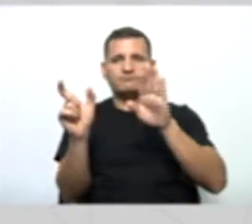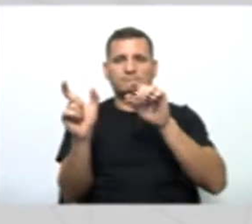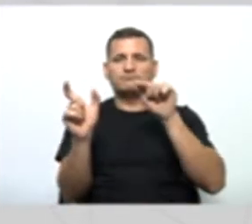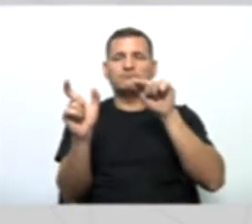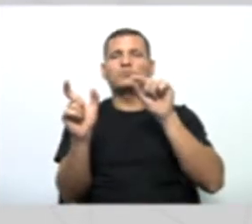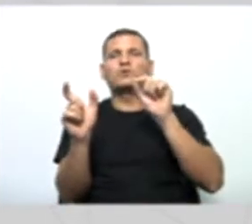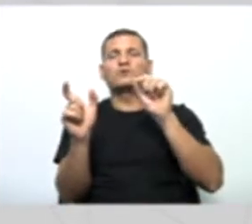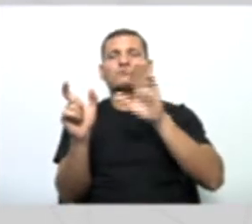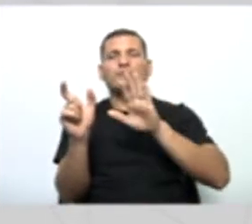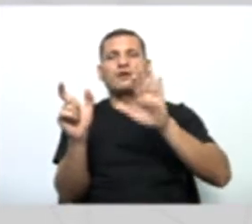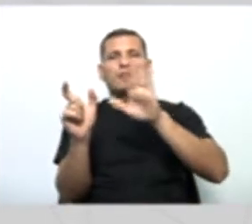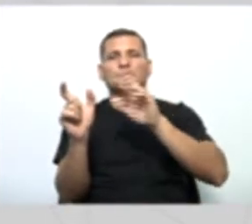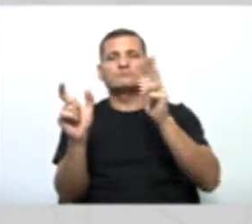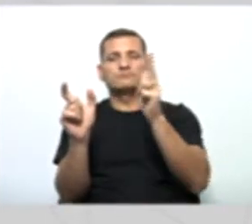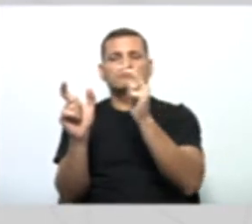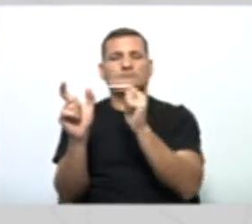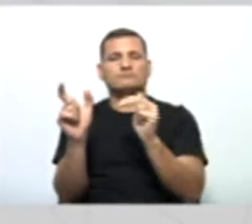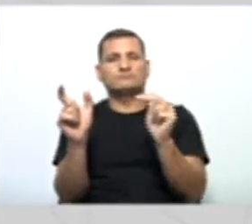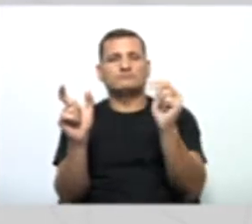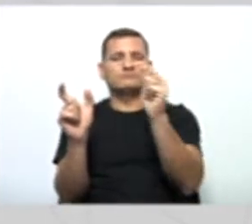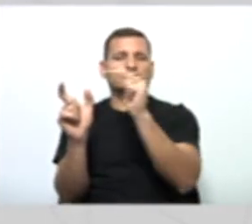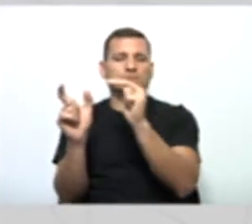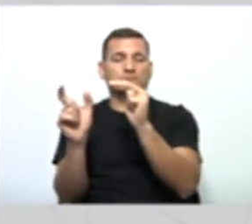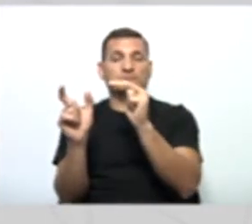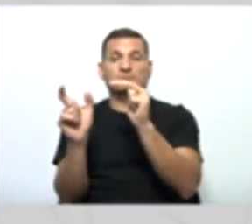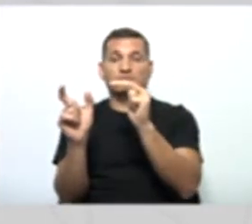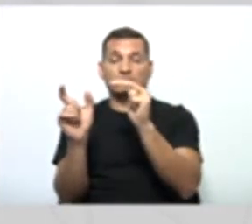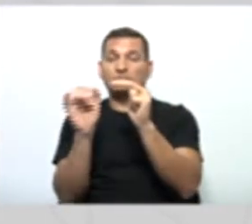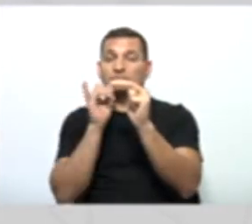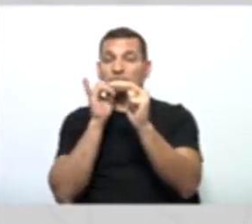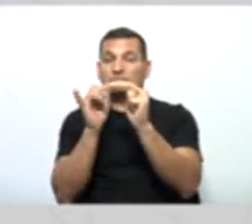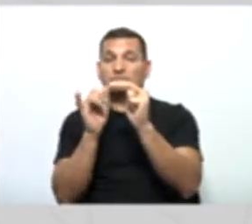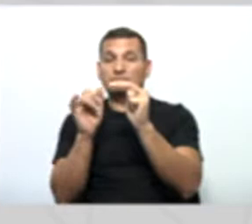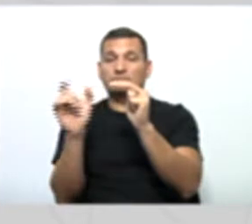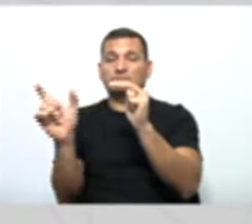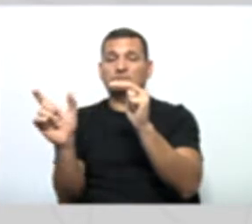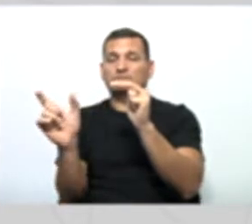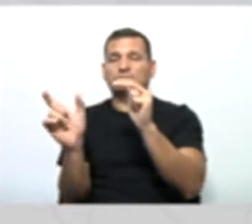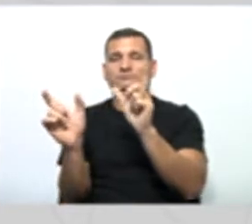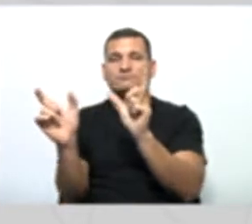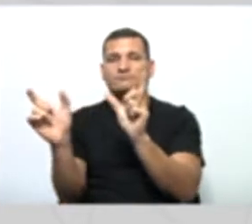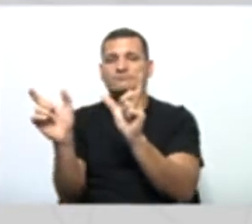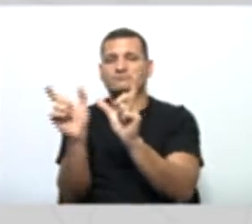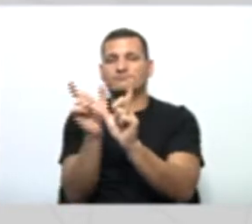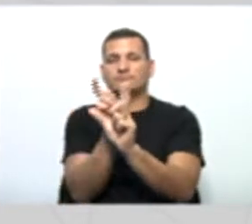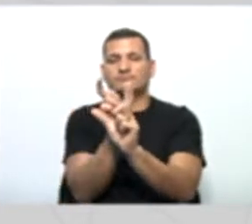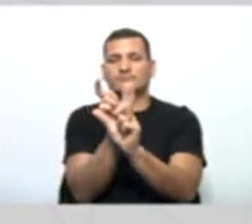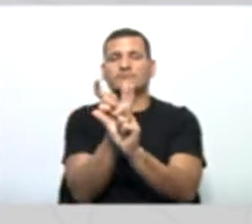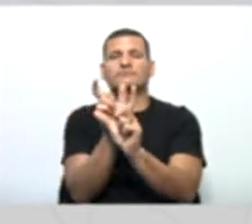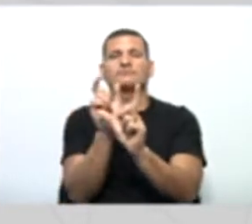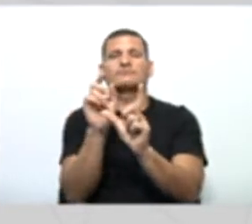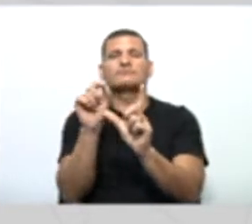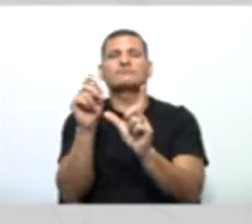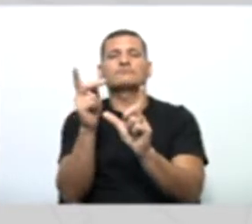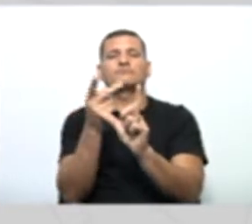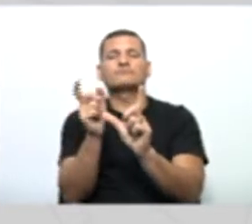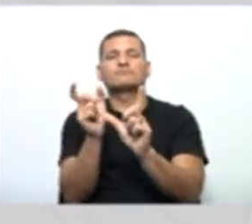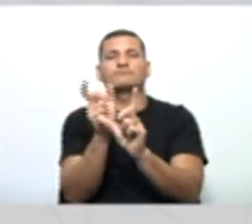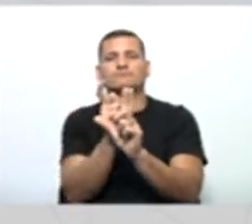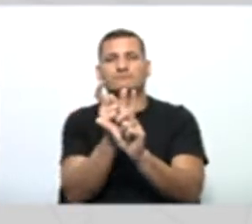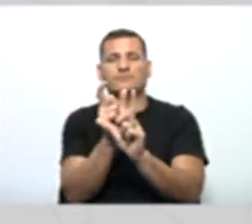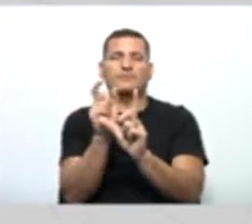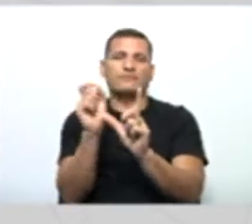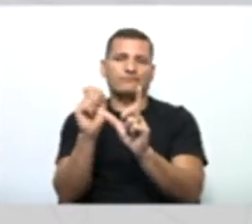que legal. Se você tivesse centralizado essa informação, o que aconteceria? Você teria que investir aí num plano de fundo,